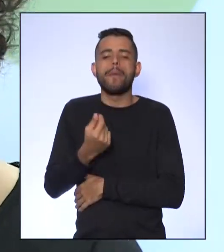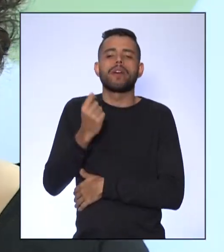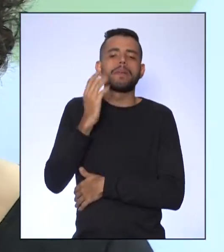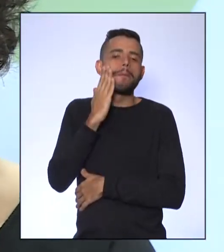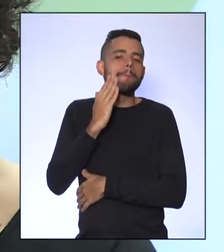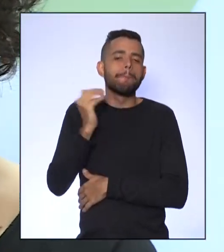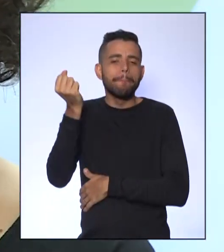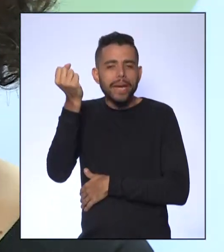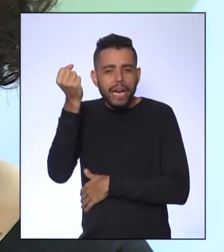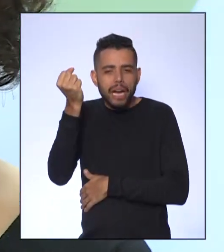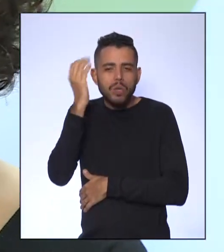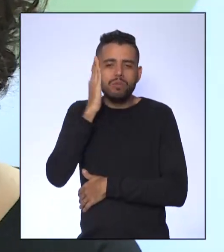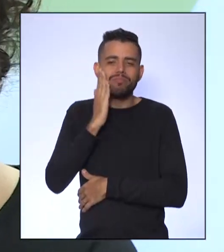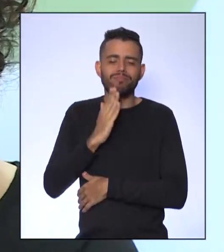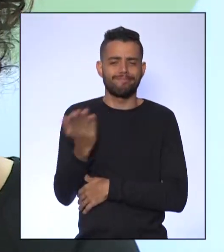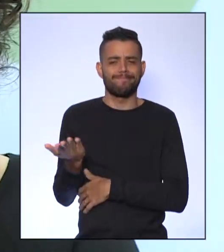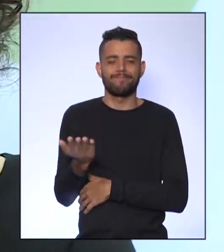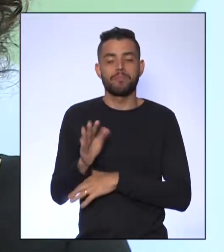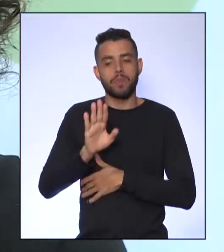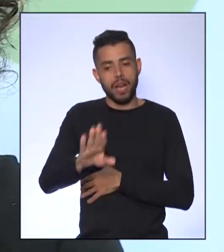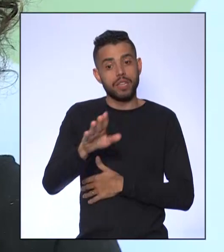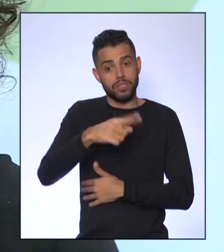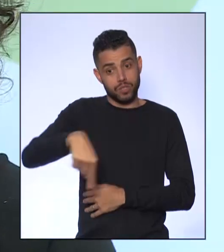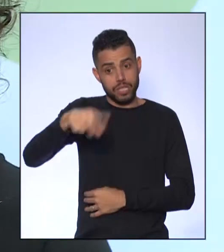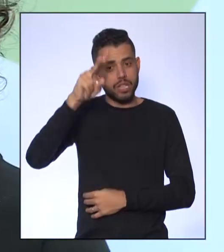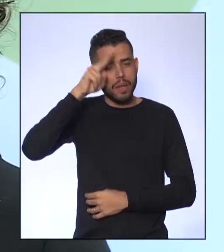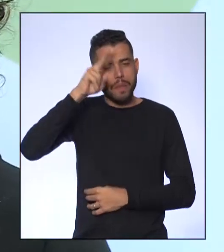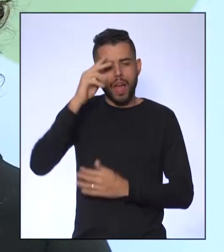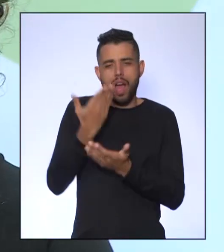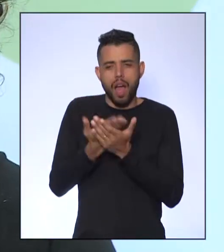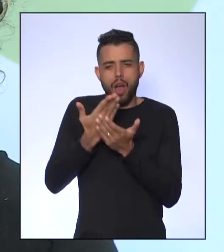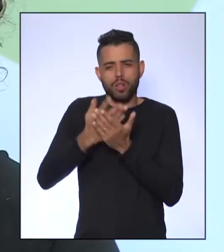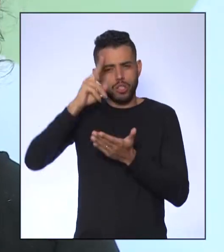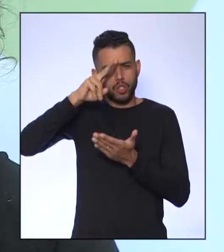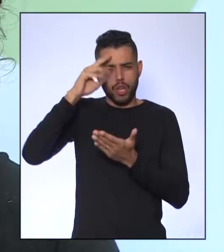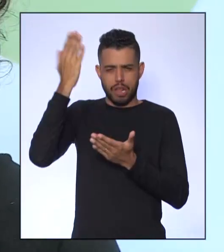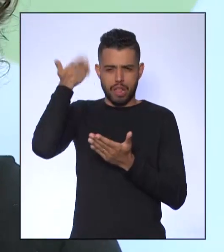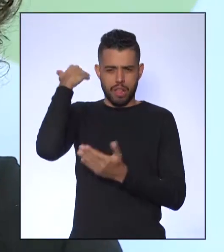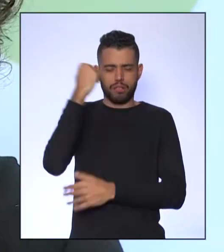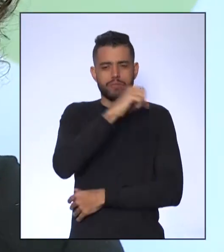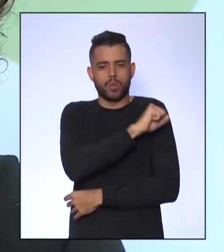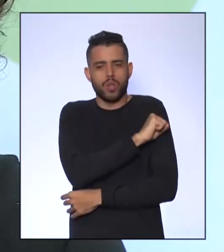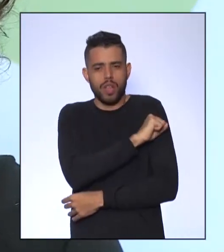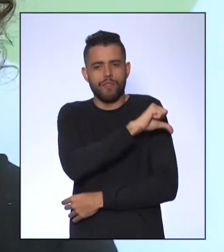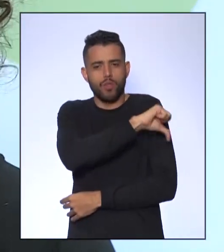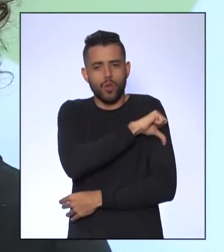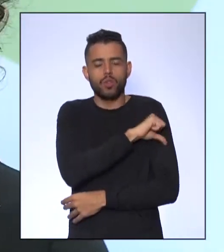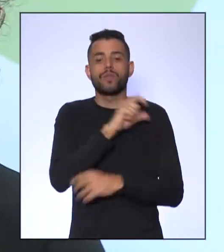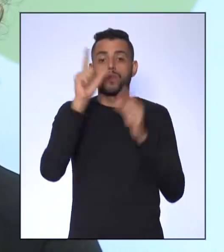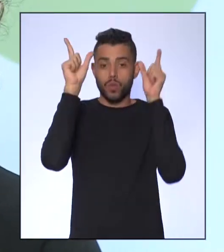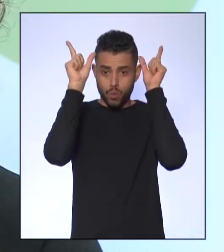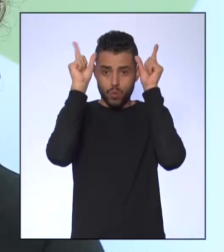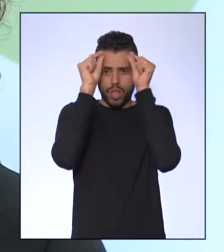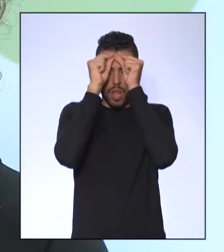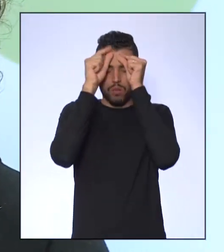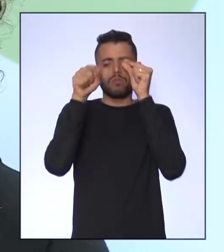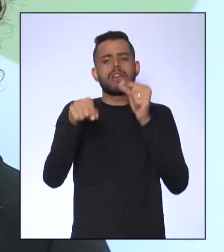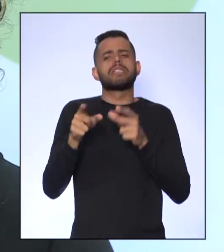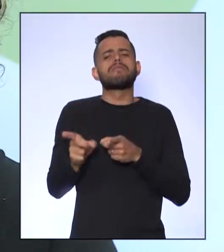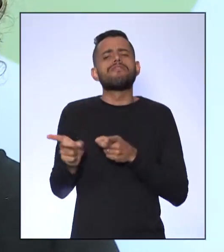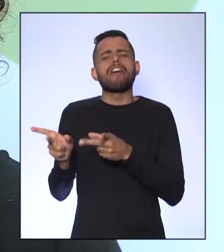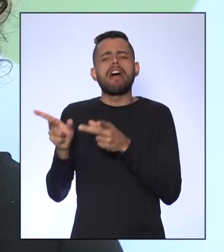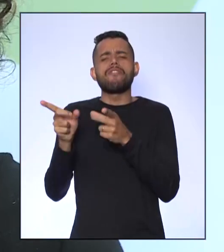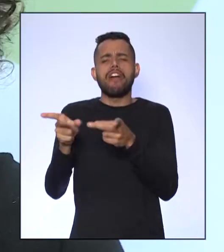devem lembrar lá da aula de história, do 8º, do 9º ano, Os gregos eram grandes comerciantes,